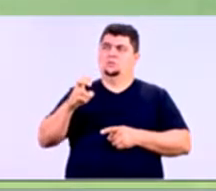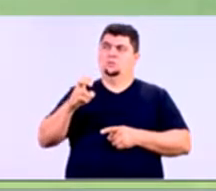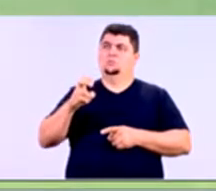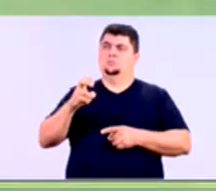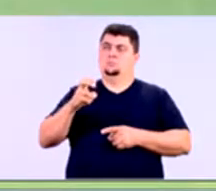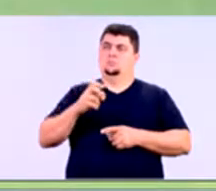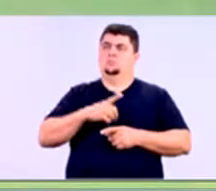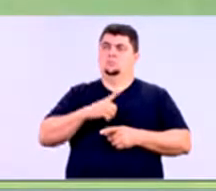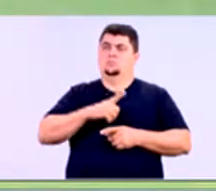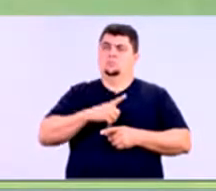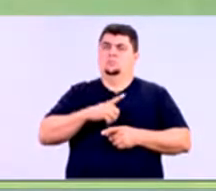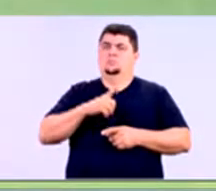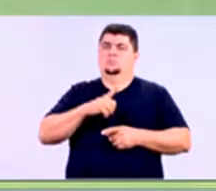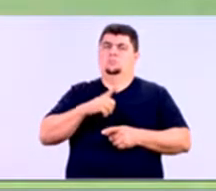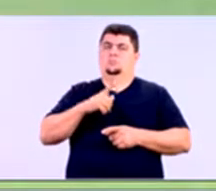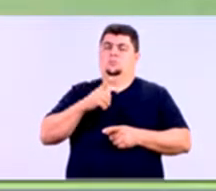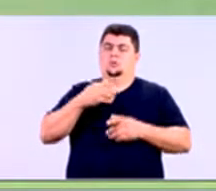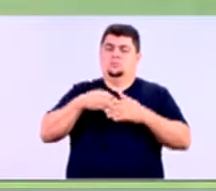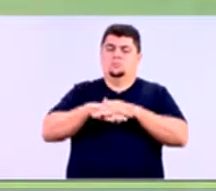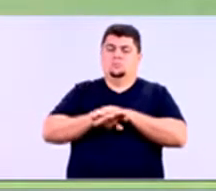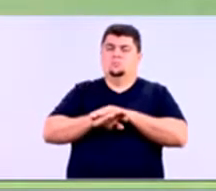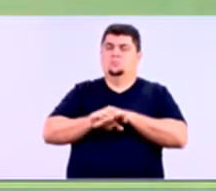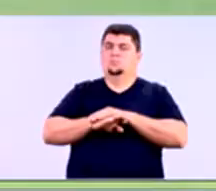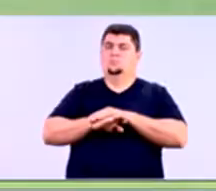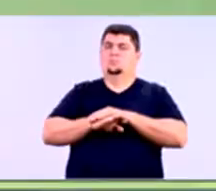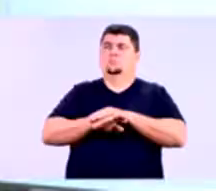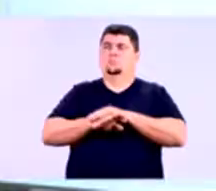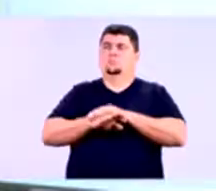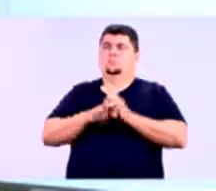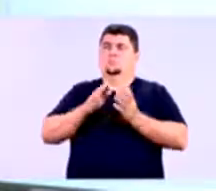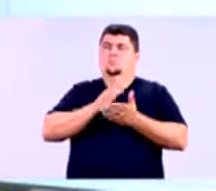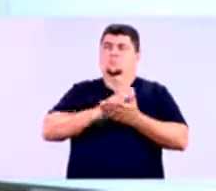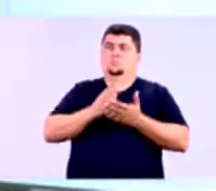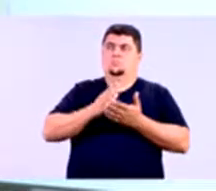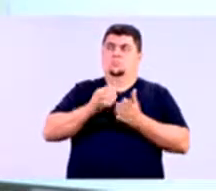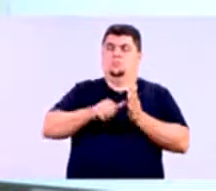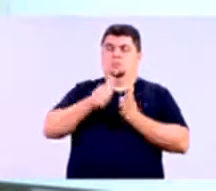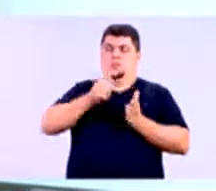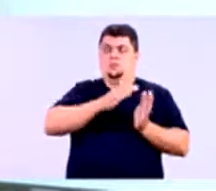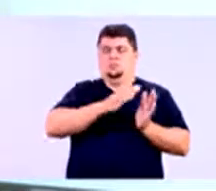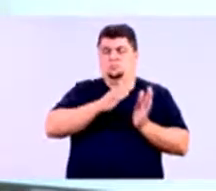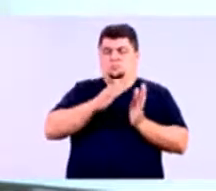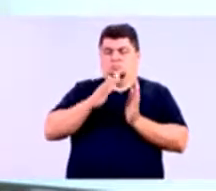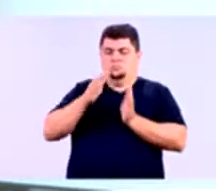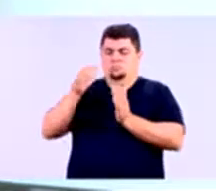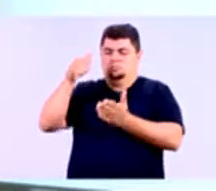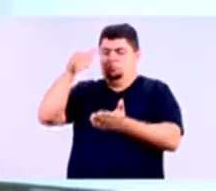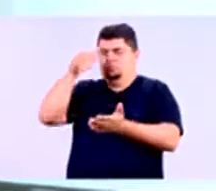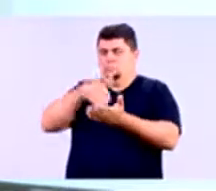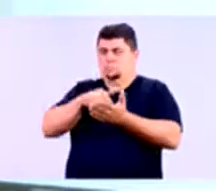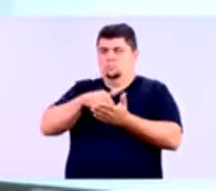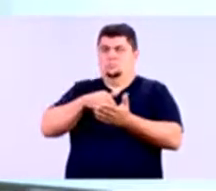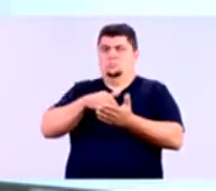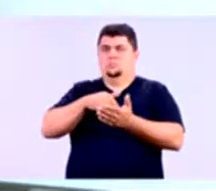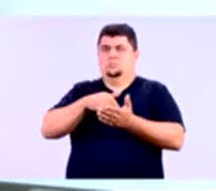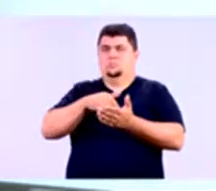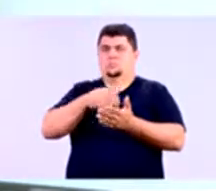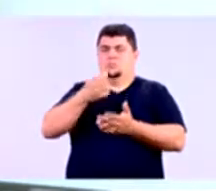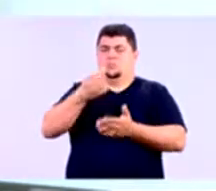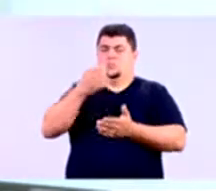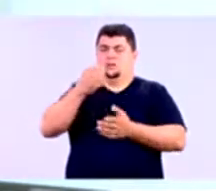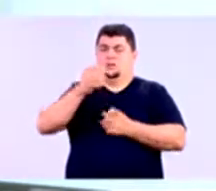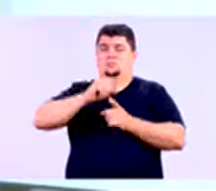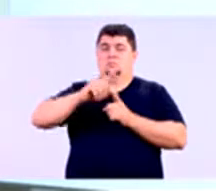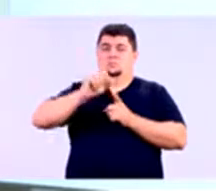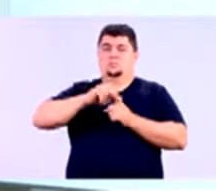R$427,45. Então, quer dizer, investi a partir da primeira parcela no término do mês, durante 60